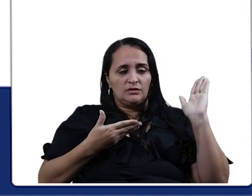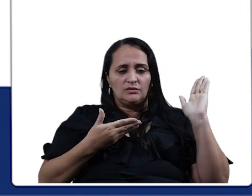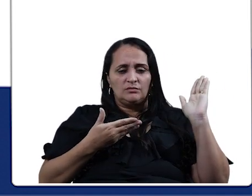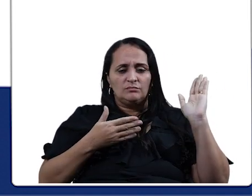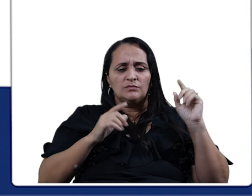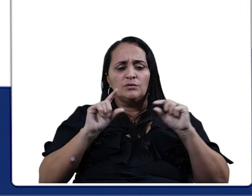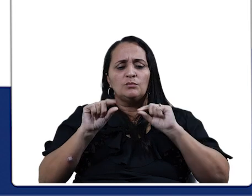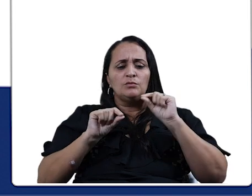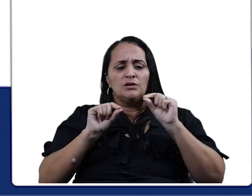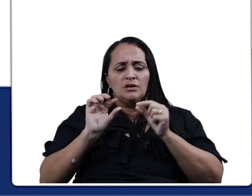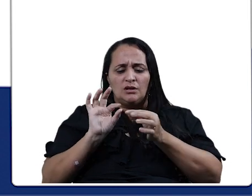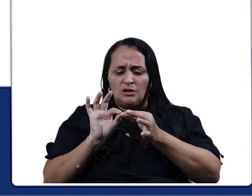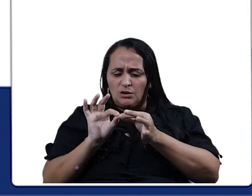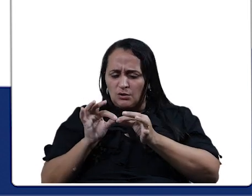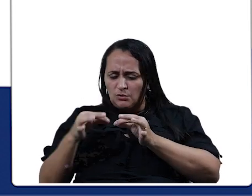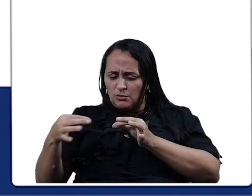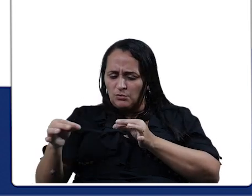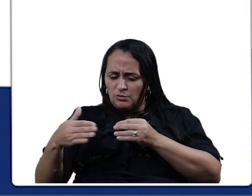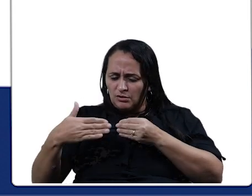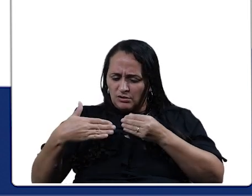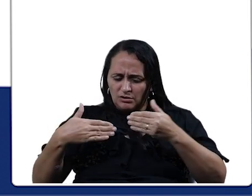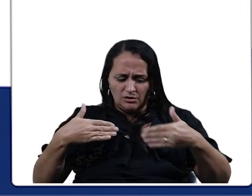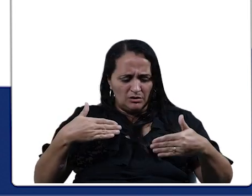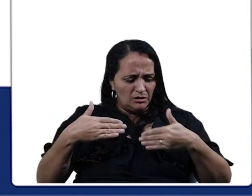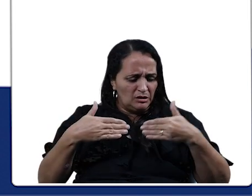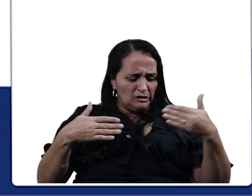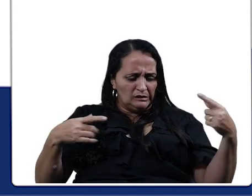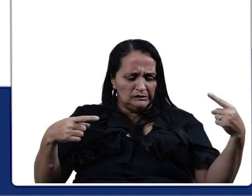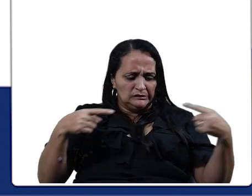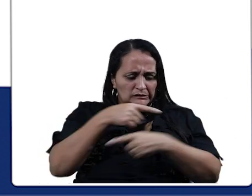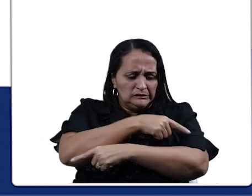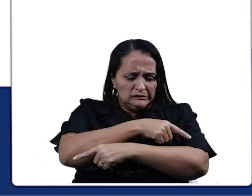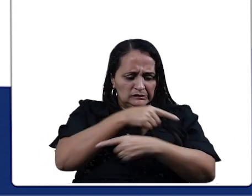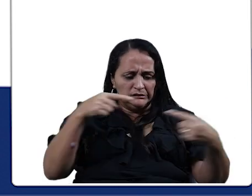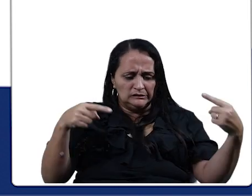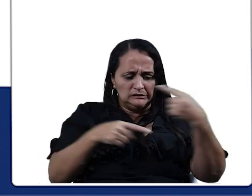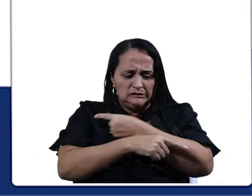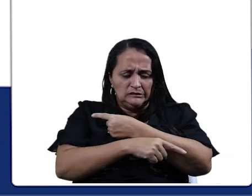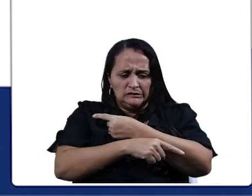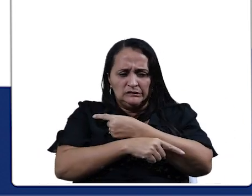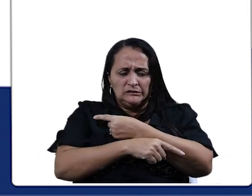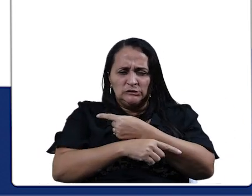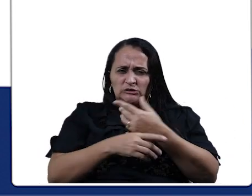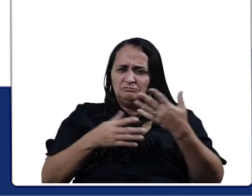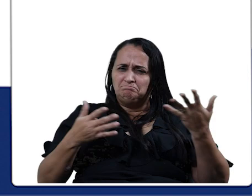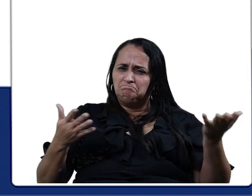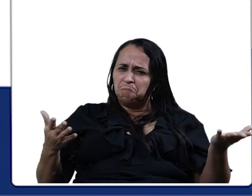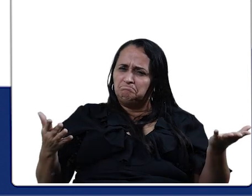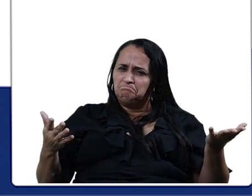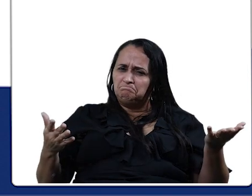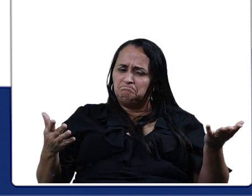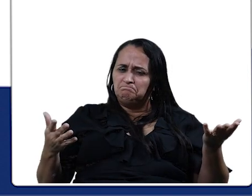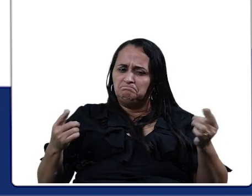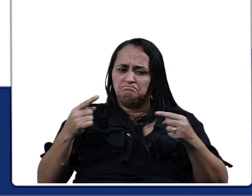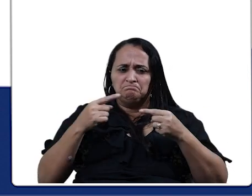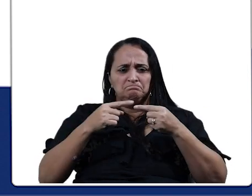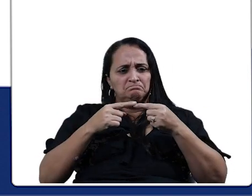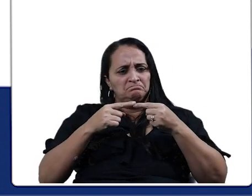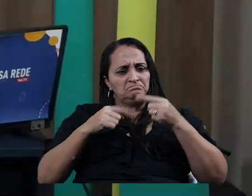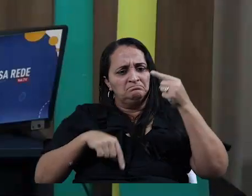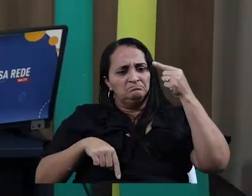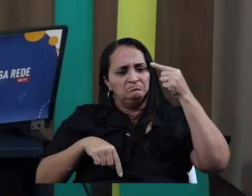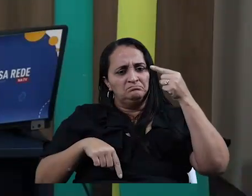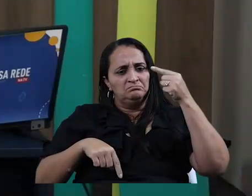os adesivos não seguiam a disposição usual, ou seja,